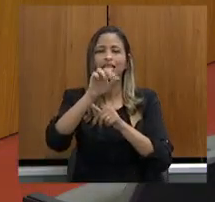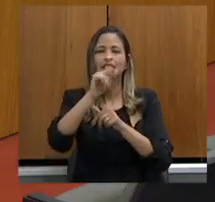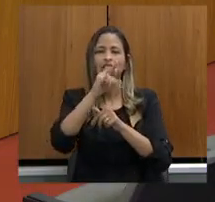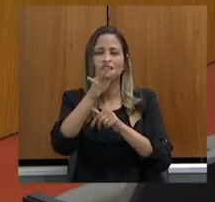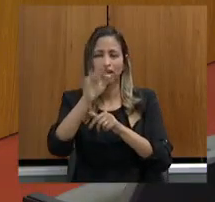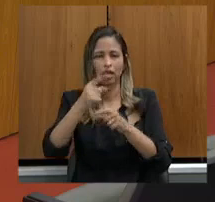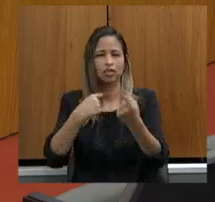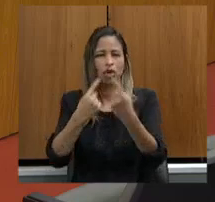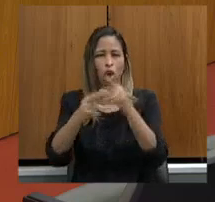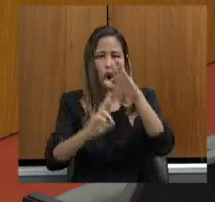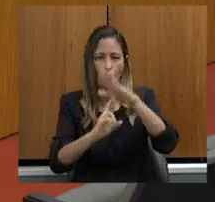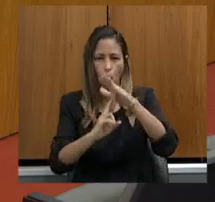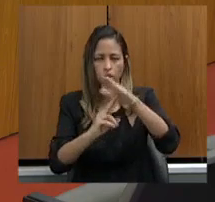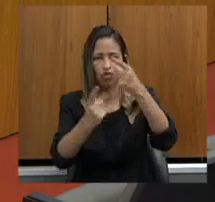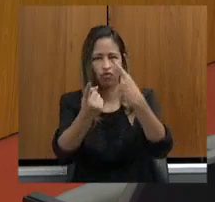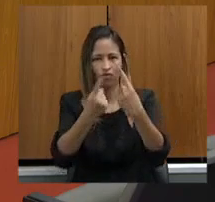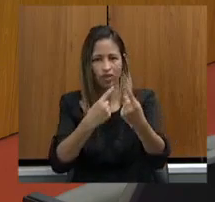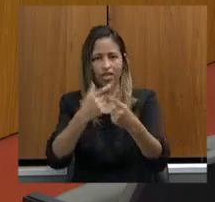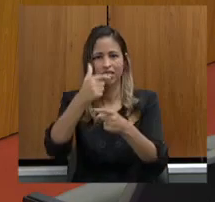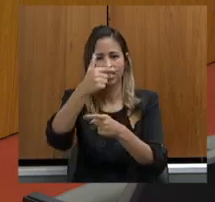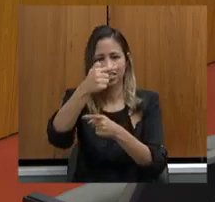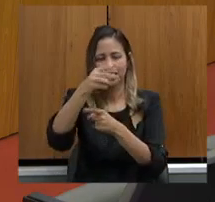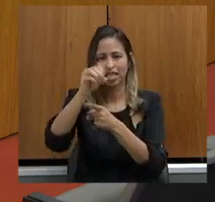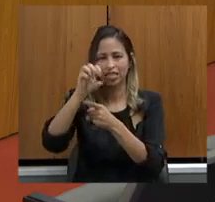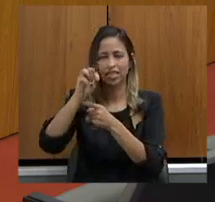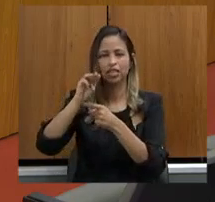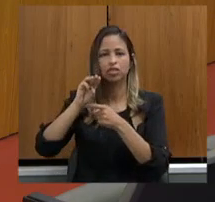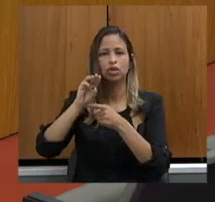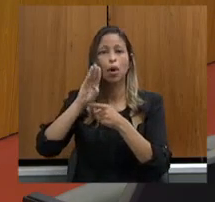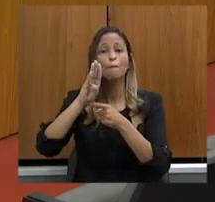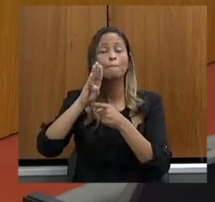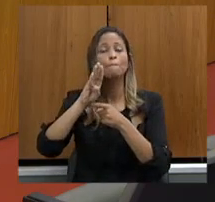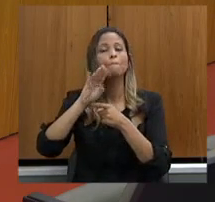rodovias também tá certo que é de 700 milhões